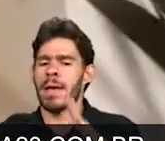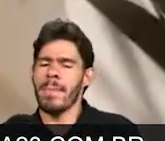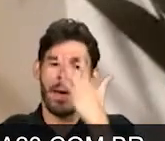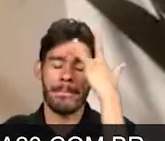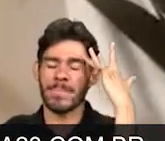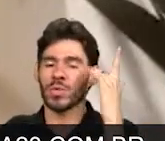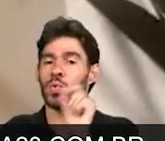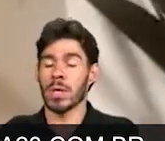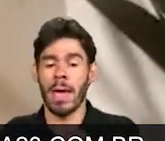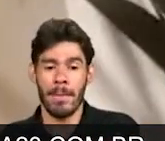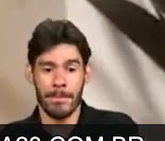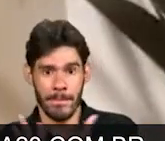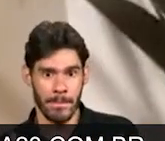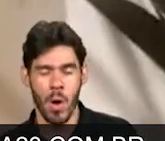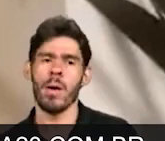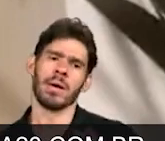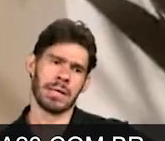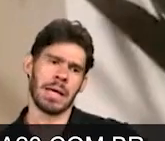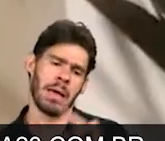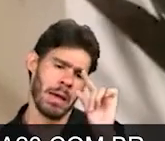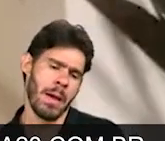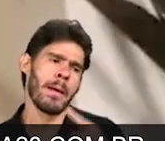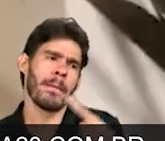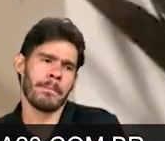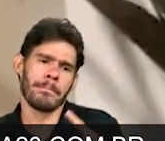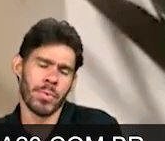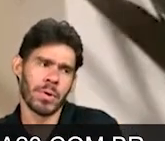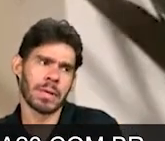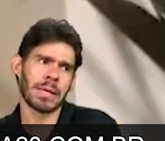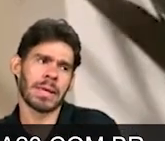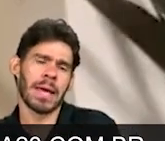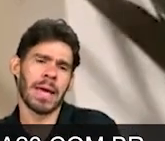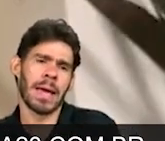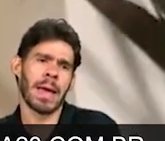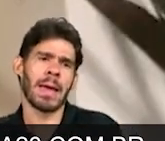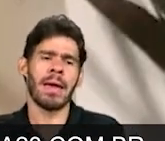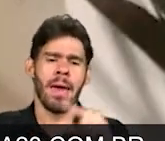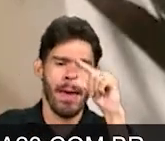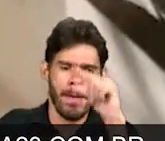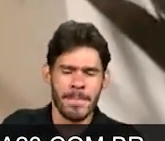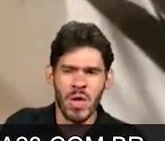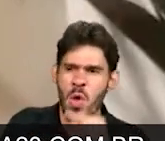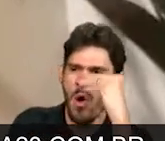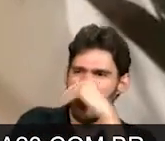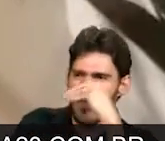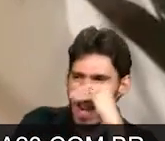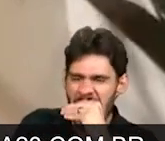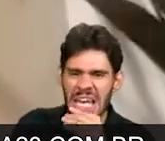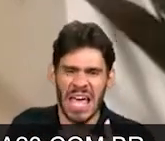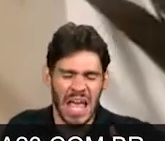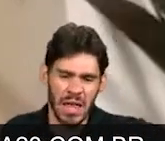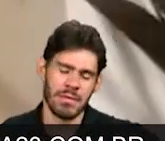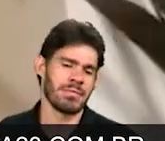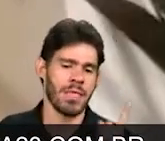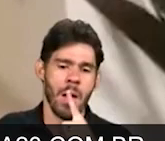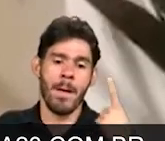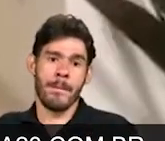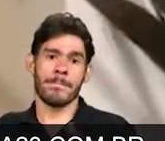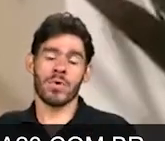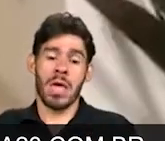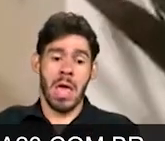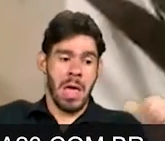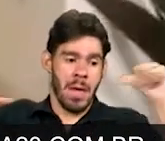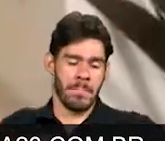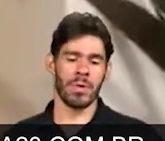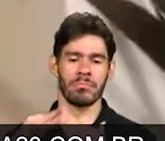as pessoas de baixa renda. Não porque tenham menor condição de imunidade, mas porque têm piores condições de